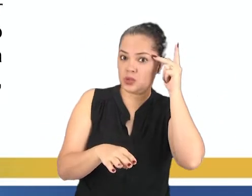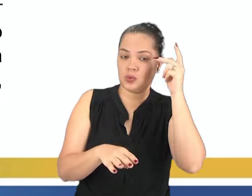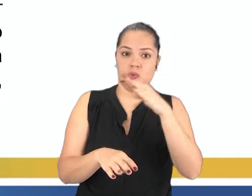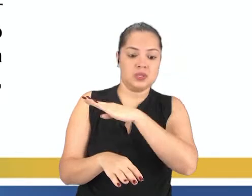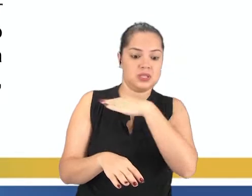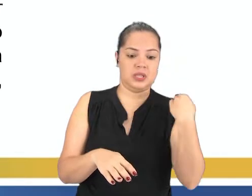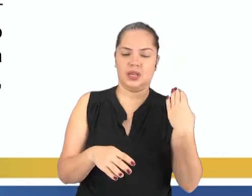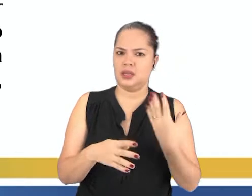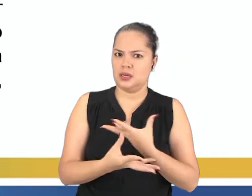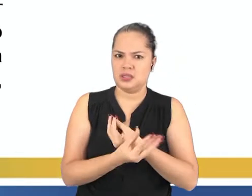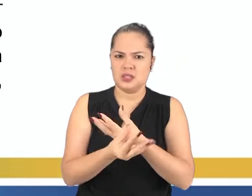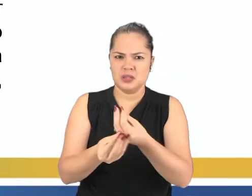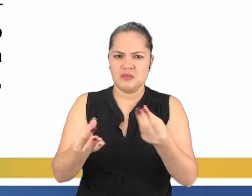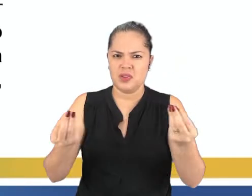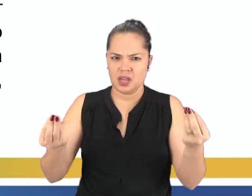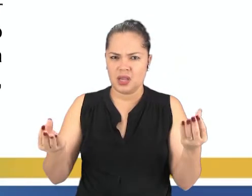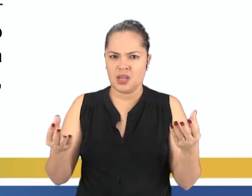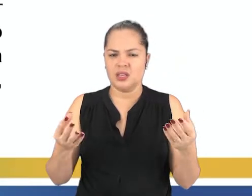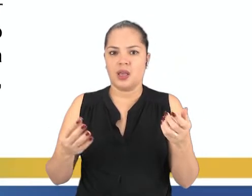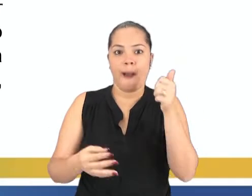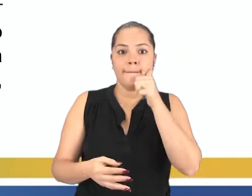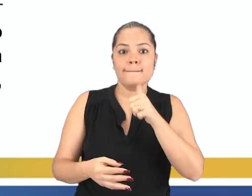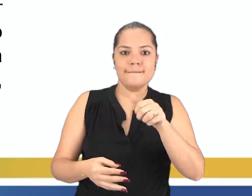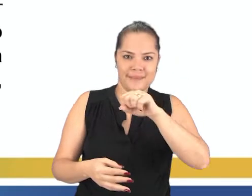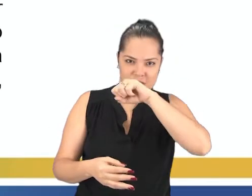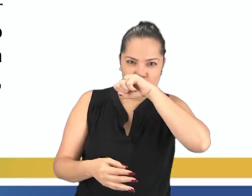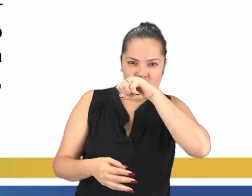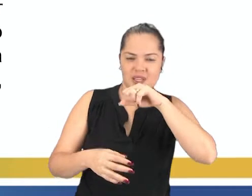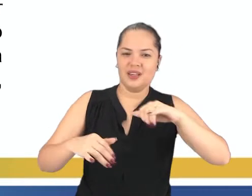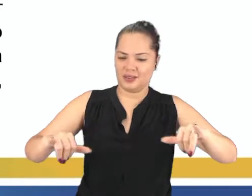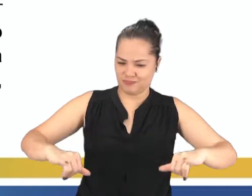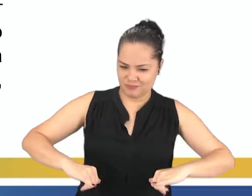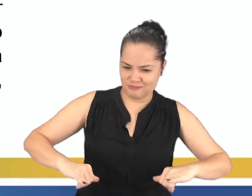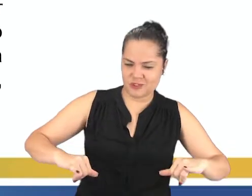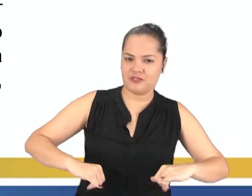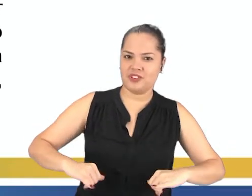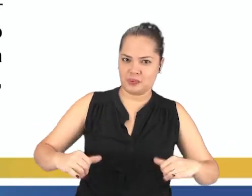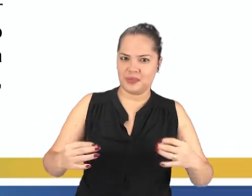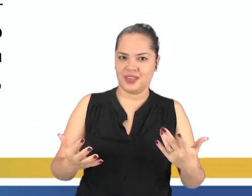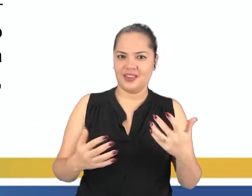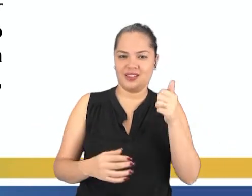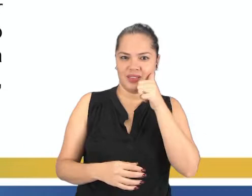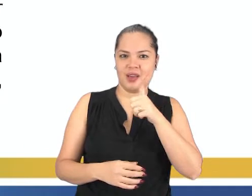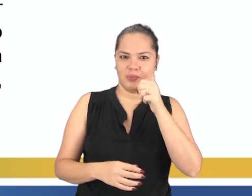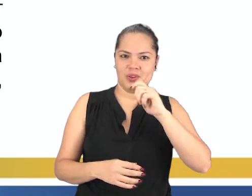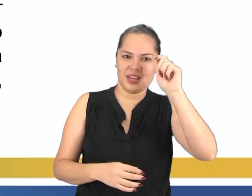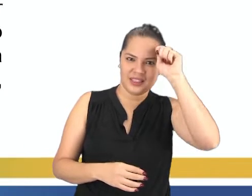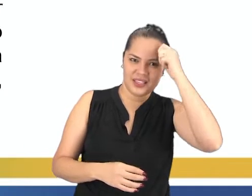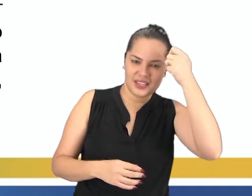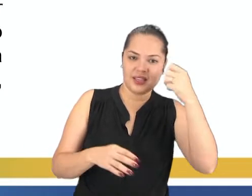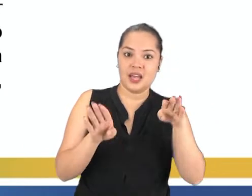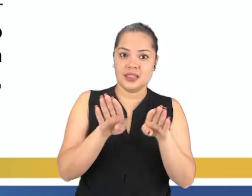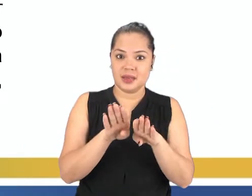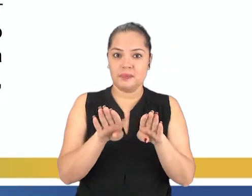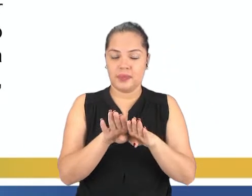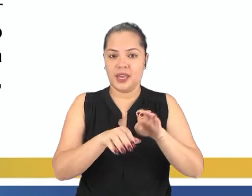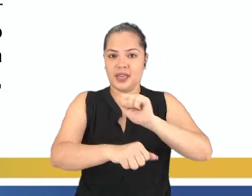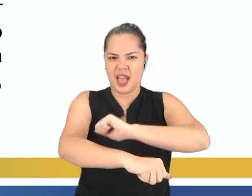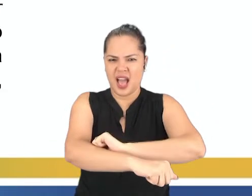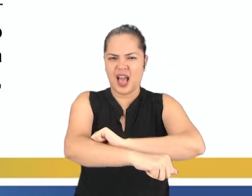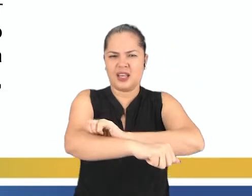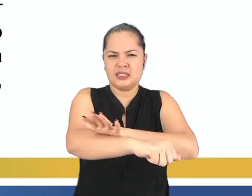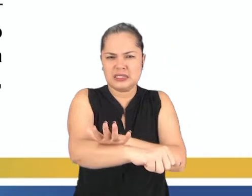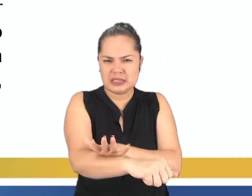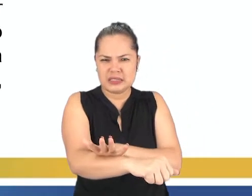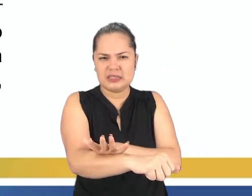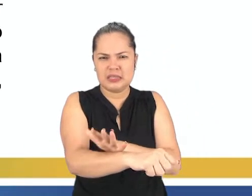filhos negros sofrer diariamente, enquanto ouvirmos, lermos a expressão racismo reverso, enquanto